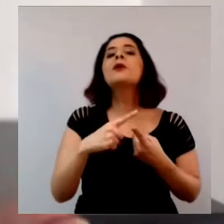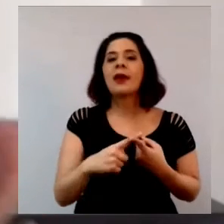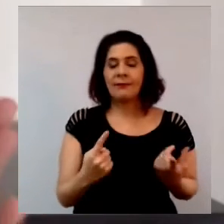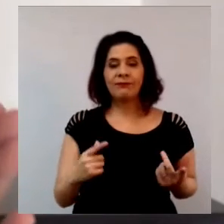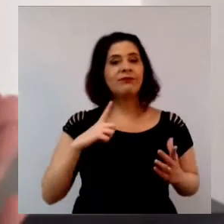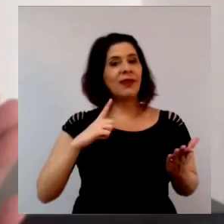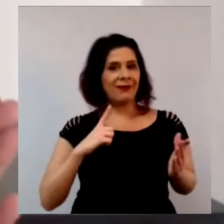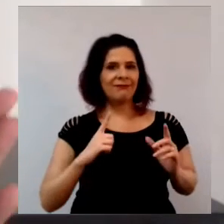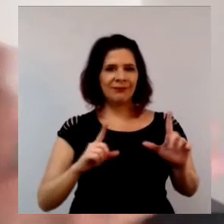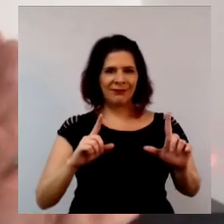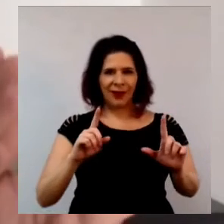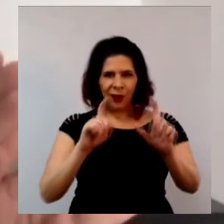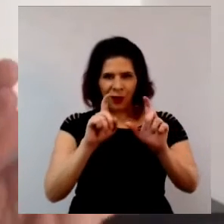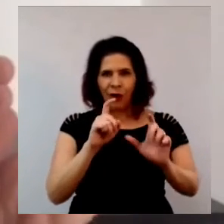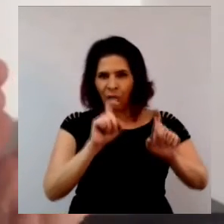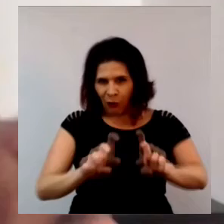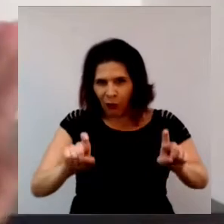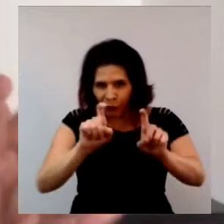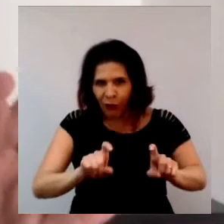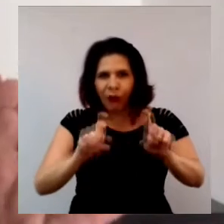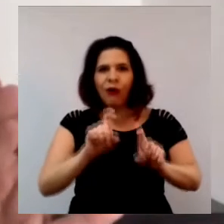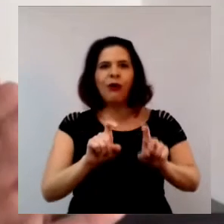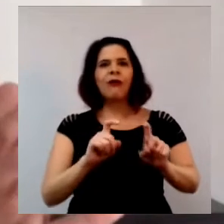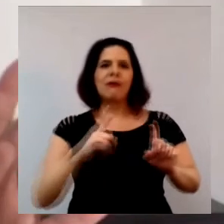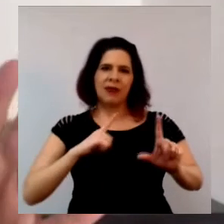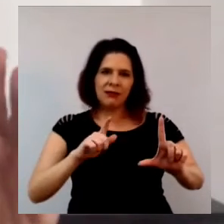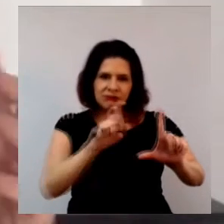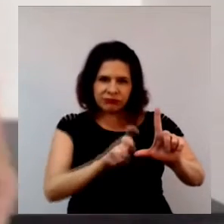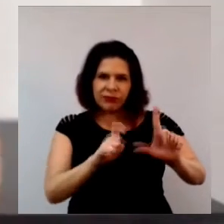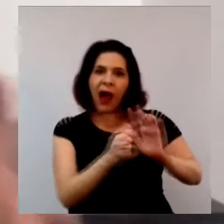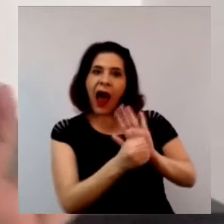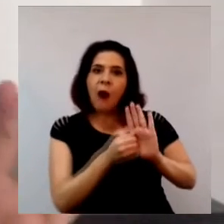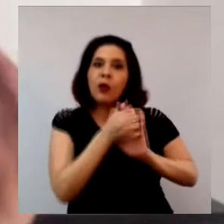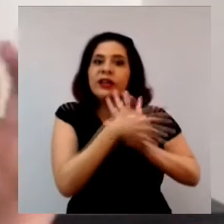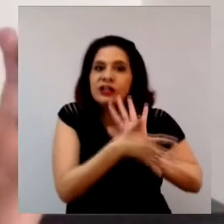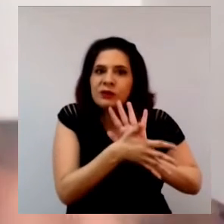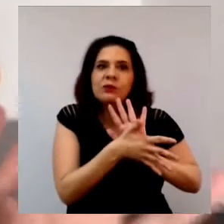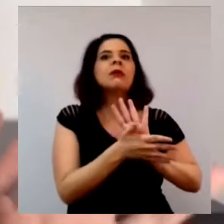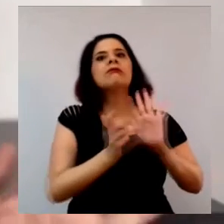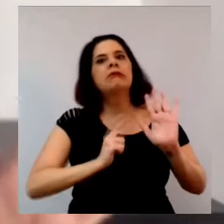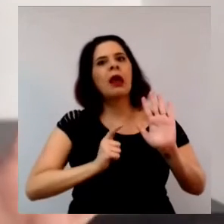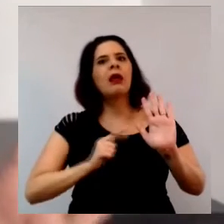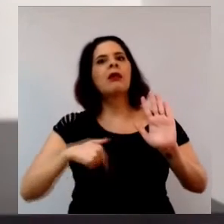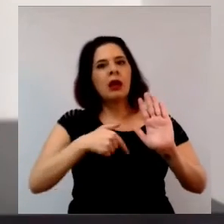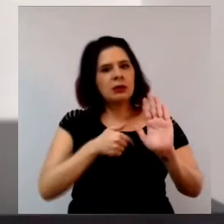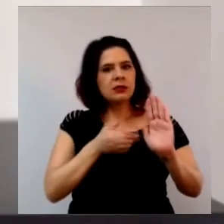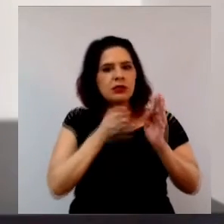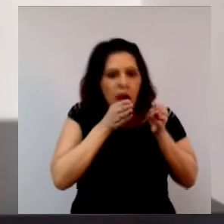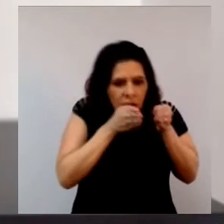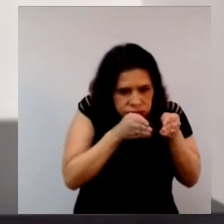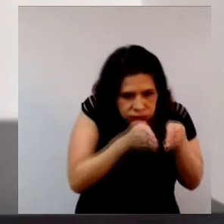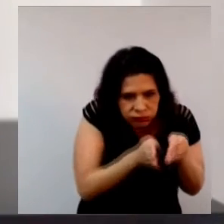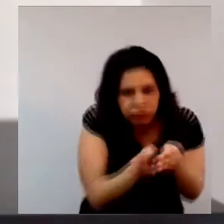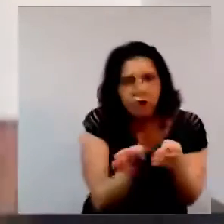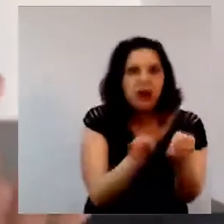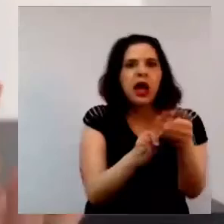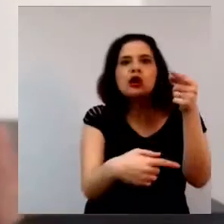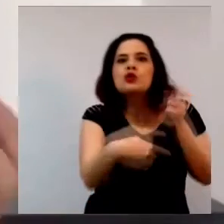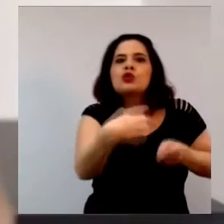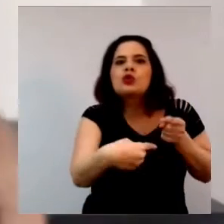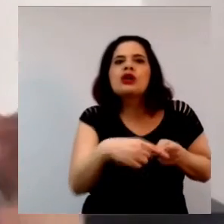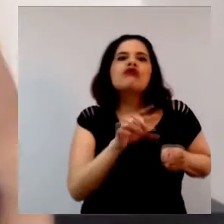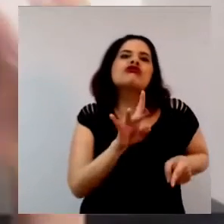nos levam para túneis de discussão que não necessariamente nós entraríamos naturalmente, né? Jogam os comentários negativos